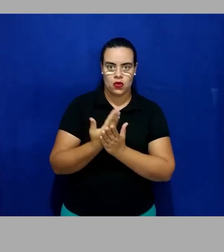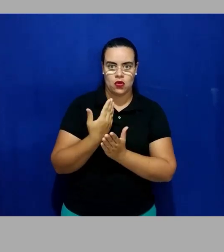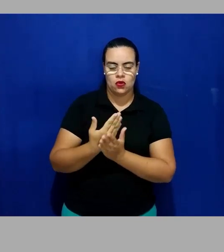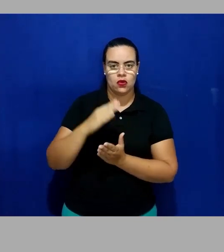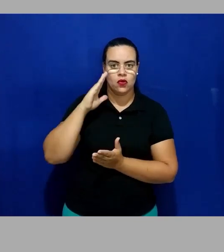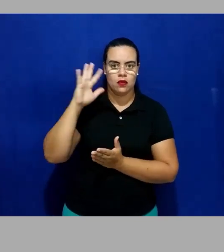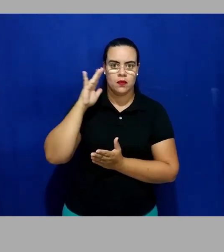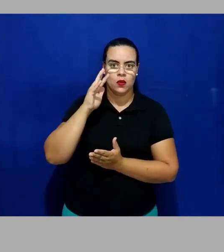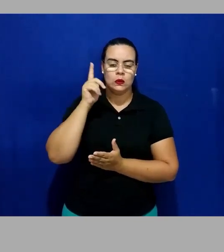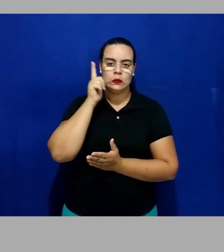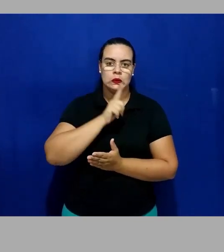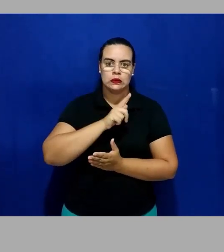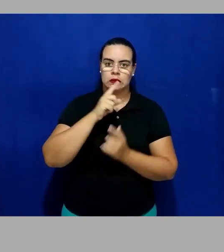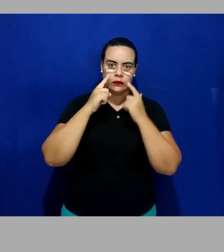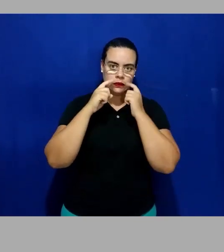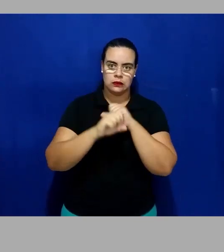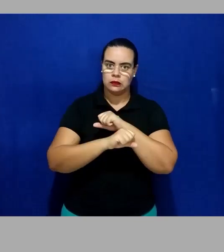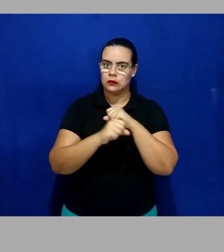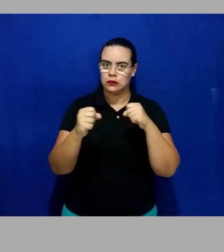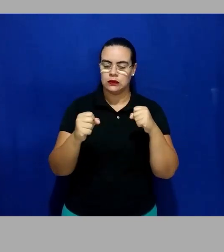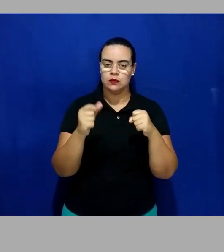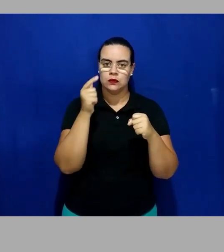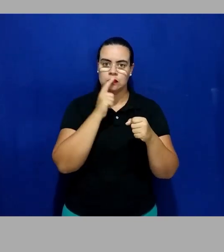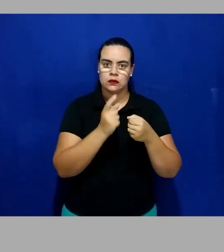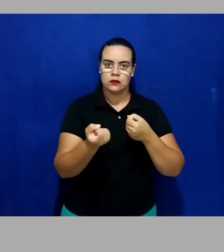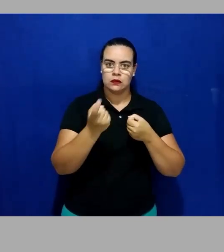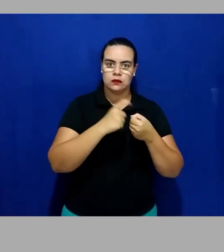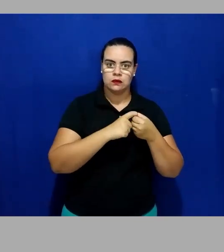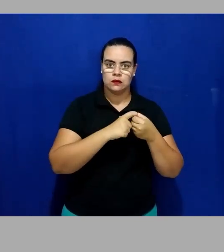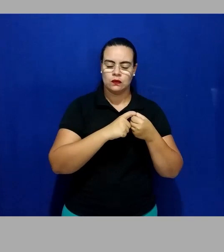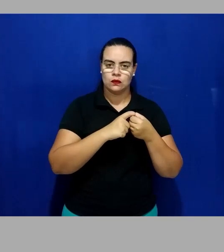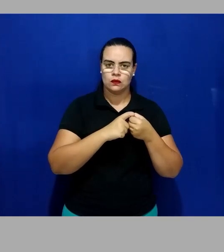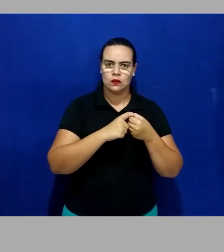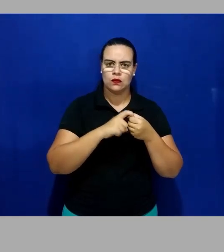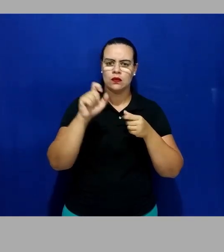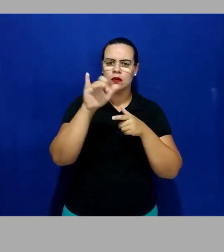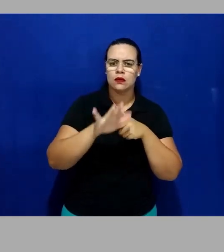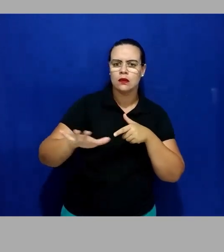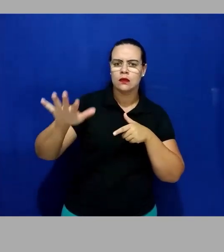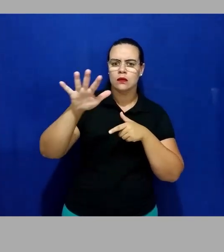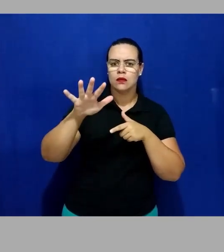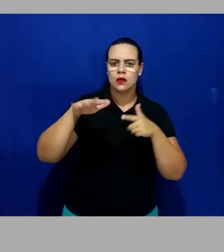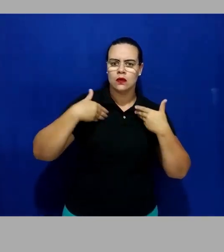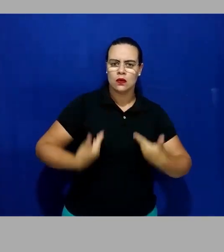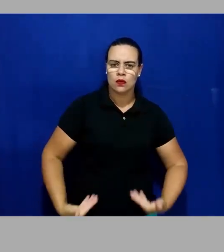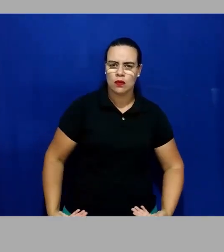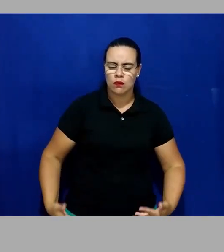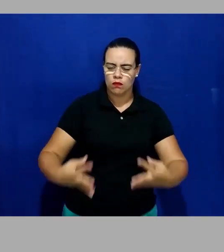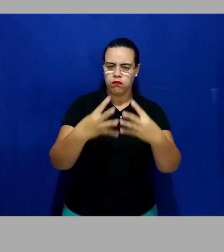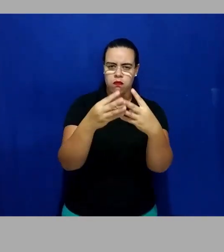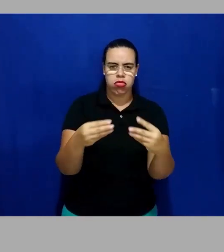2020. Estudo para a imaginação do sucesso impossível da recuperação de paisagens corporais